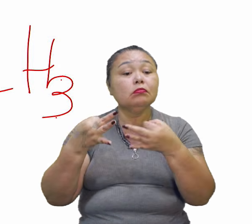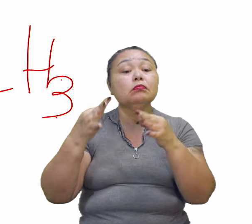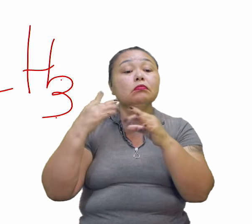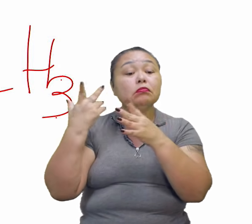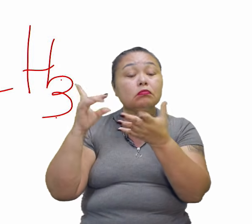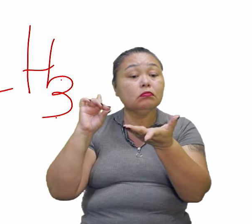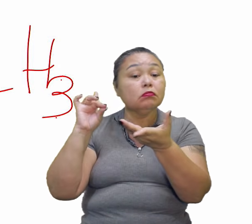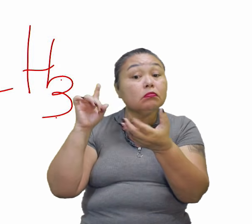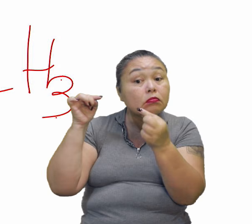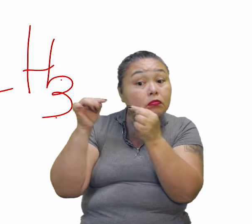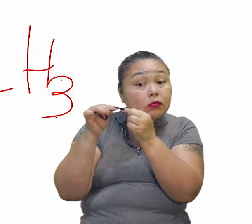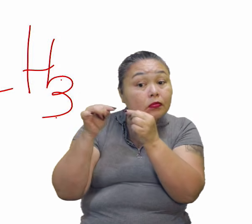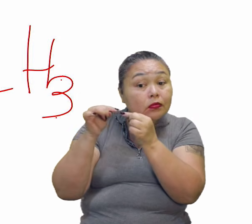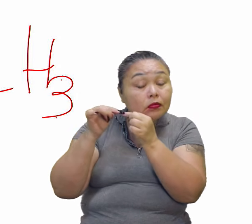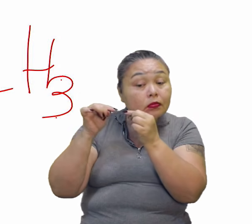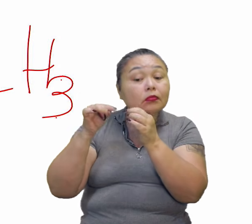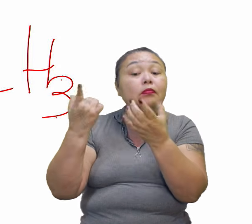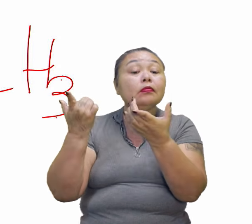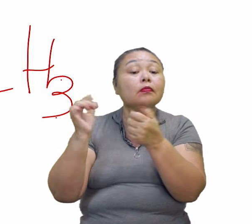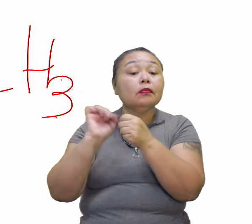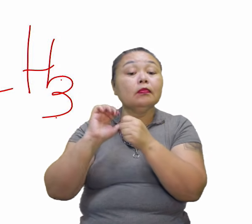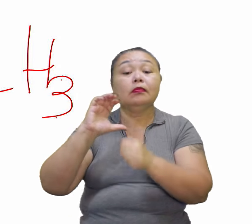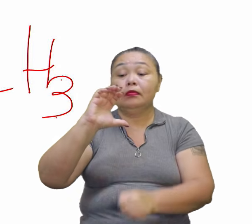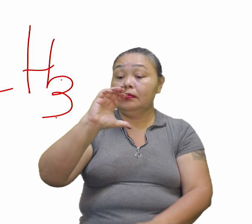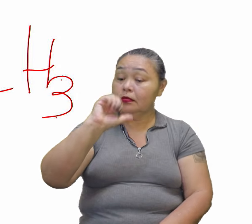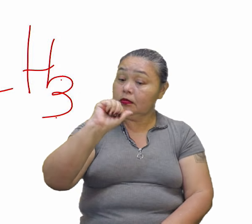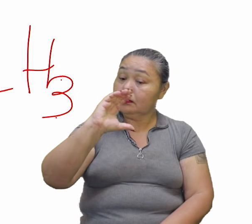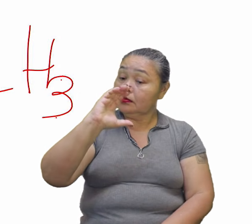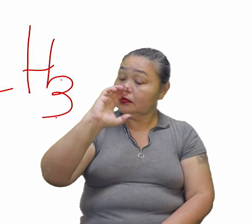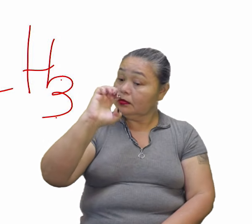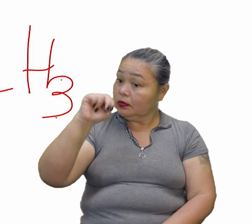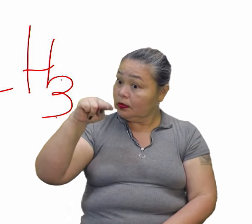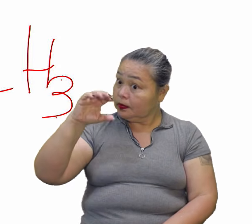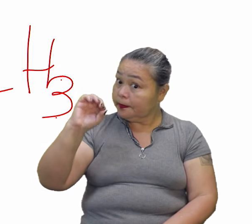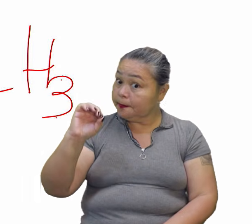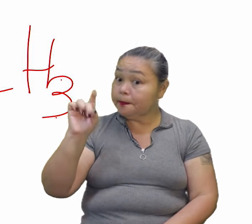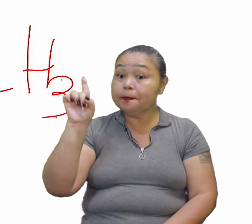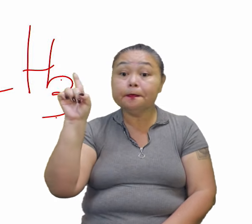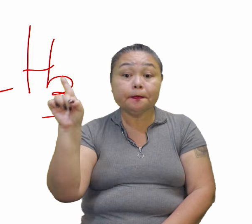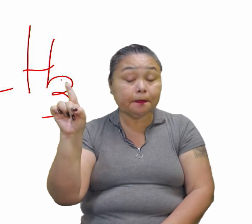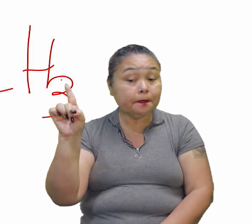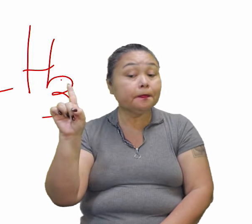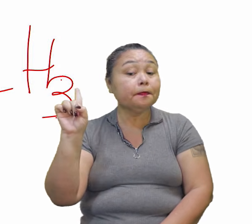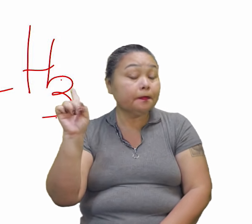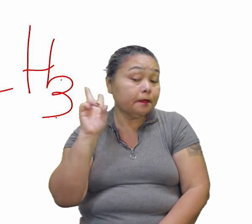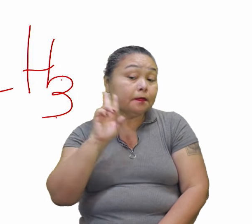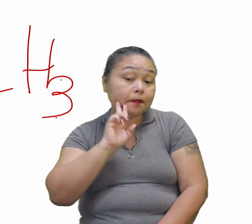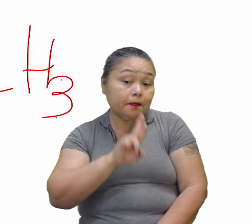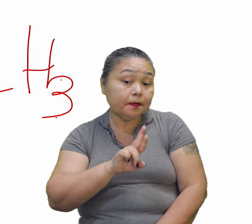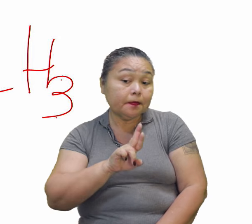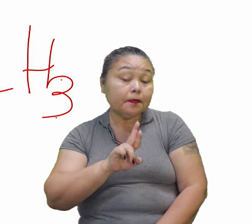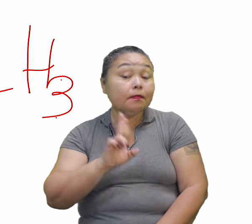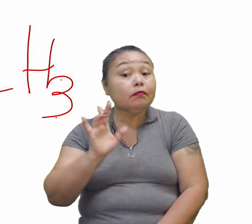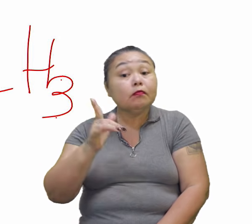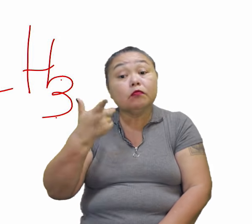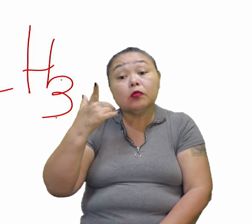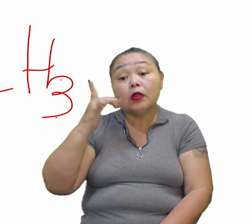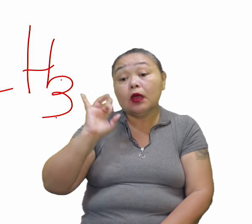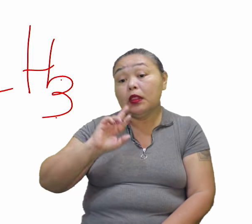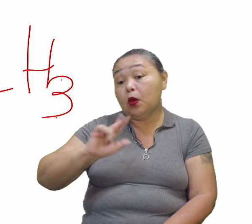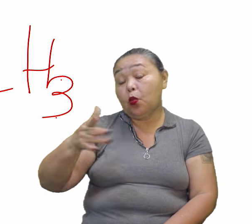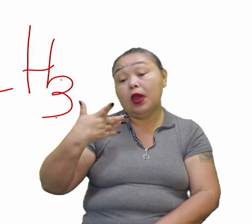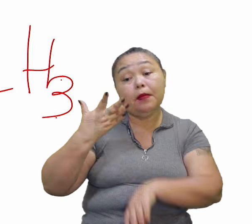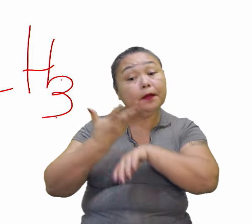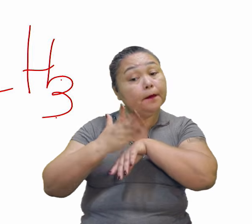fórmula molecular. E isso aqui é um alceno. Essa é uma das formas de resolver. Não é mais